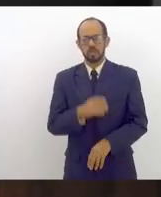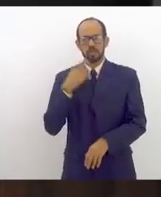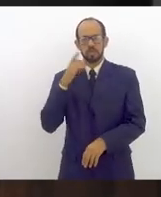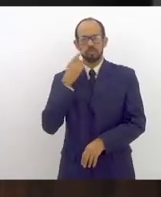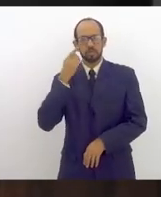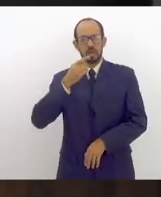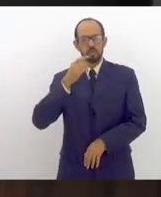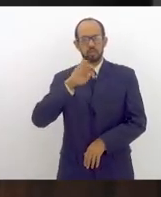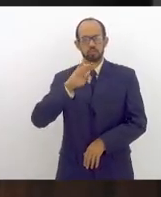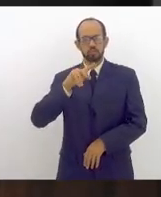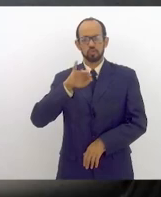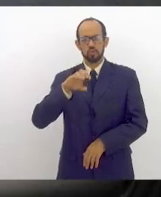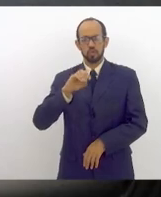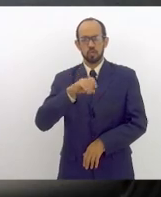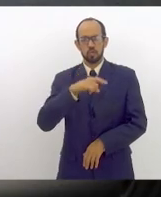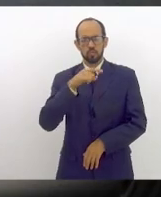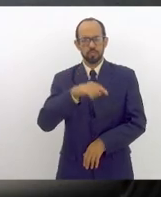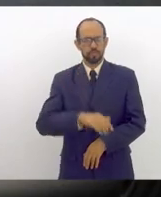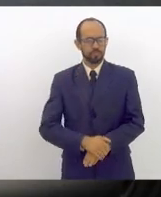Chico Machado.